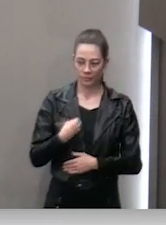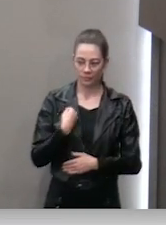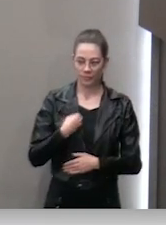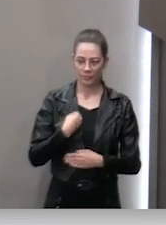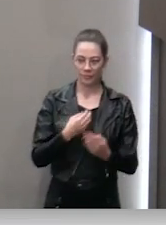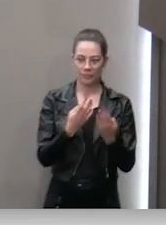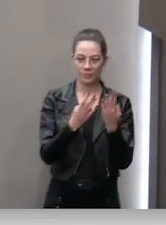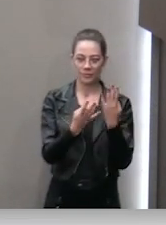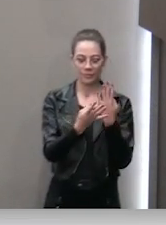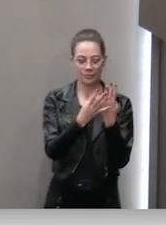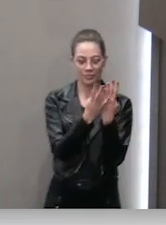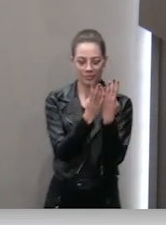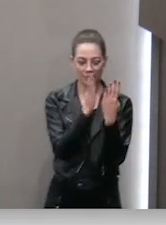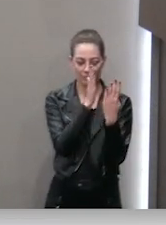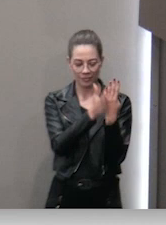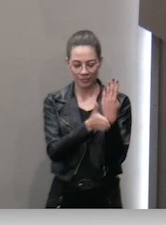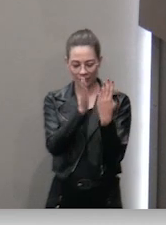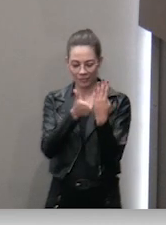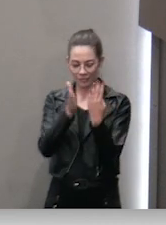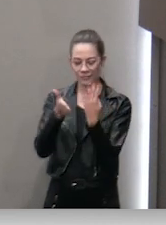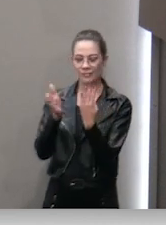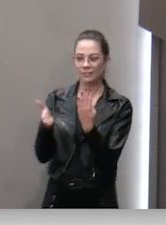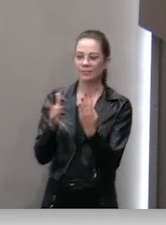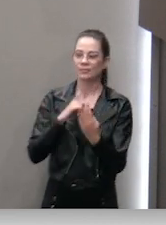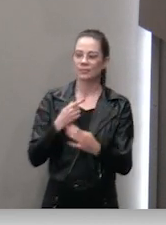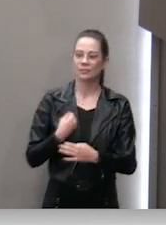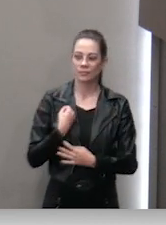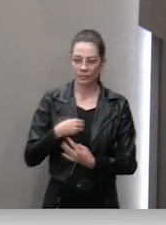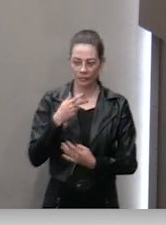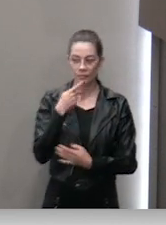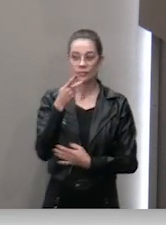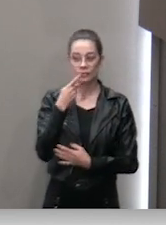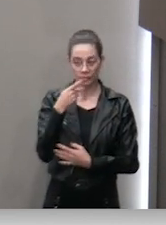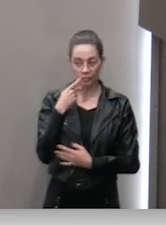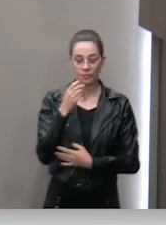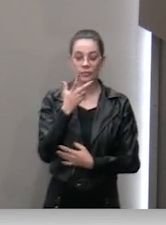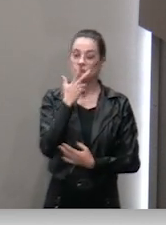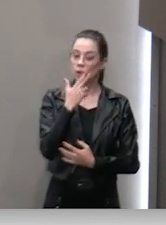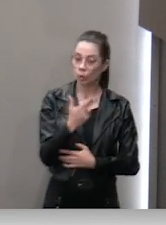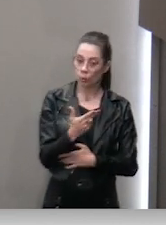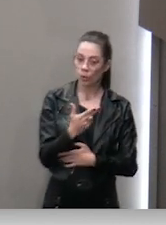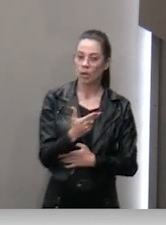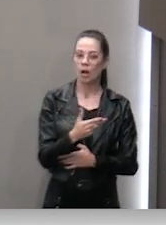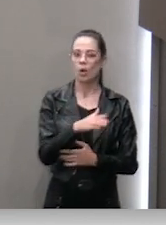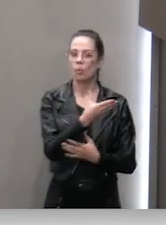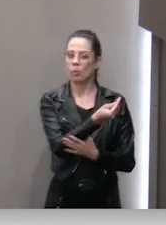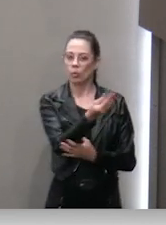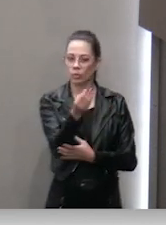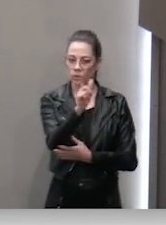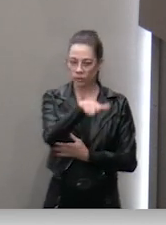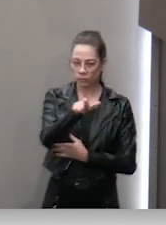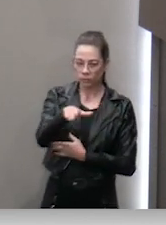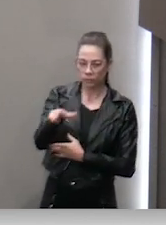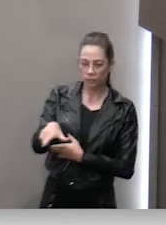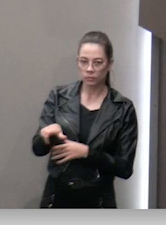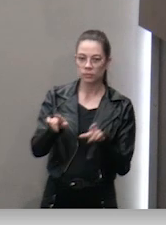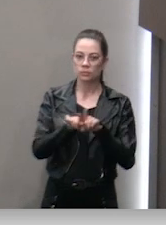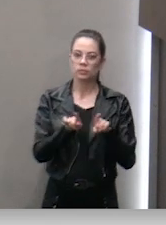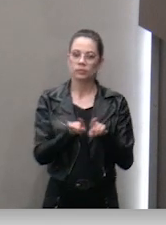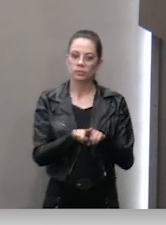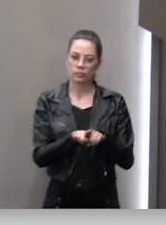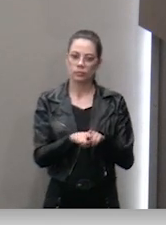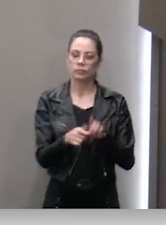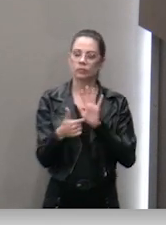E olha, Sofia, vou te dizer. Tu, assim como Décio, assim como muitos funcionários, é